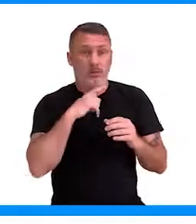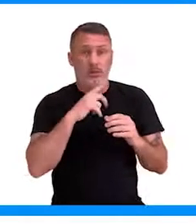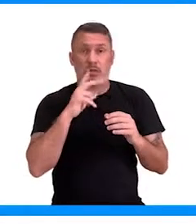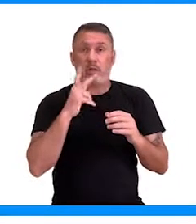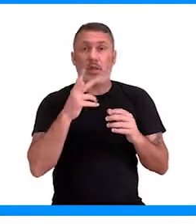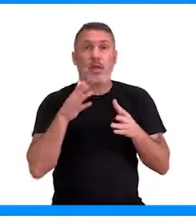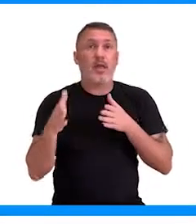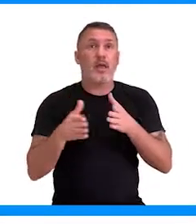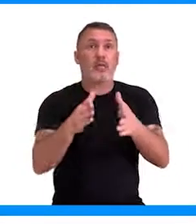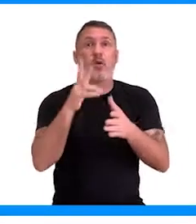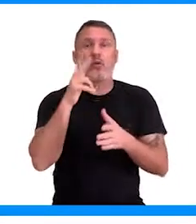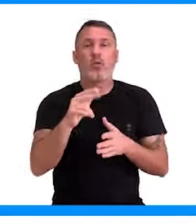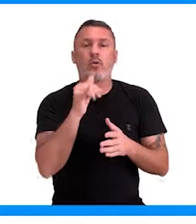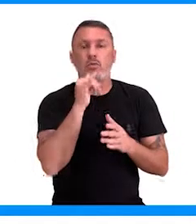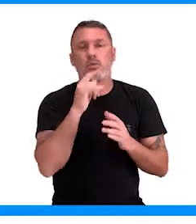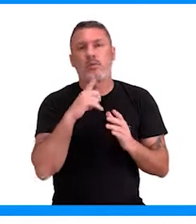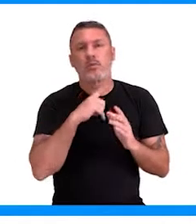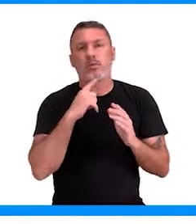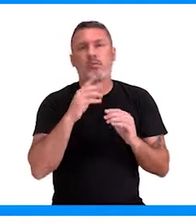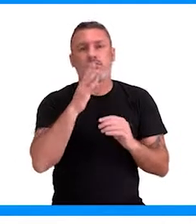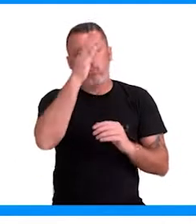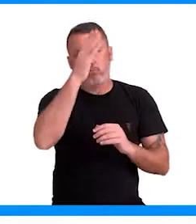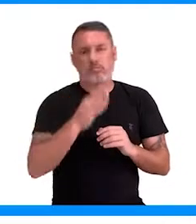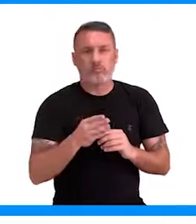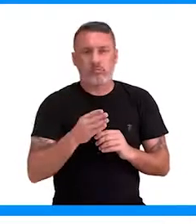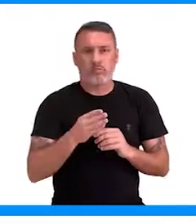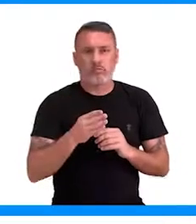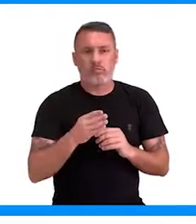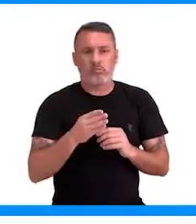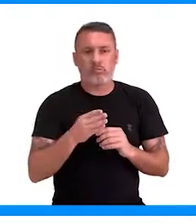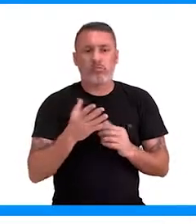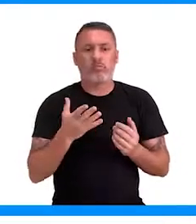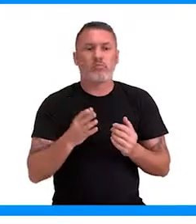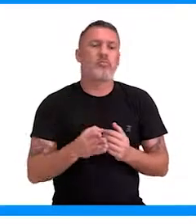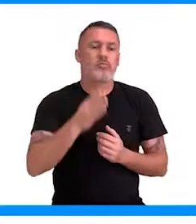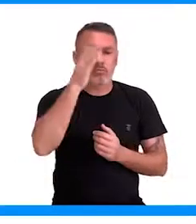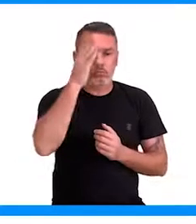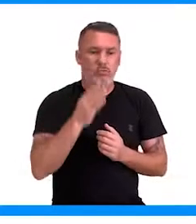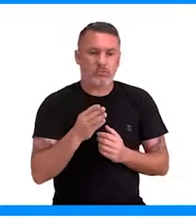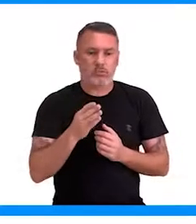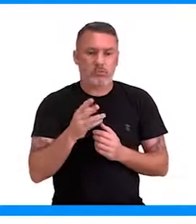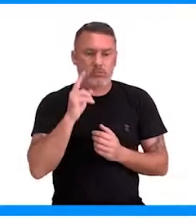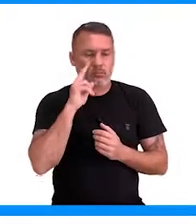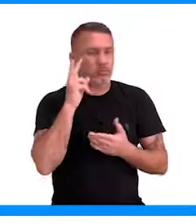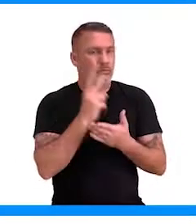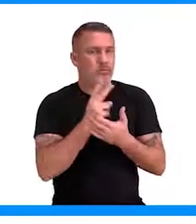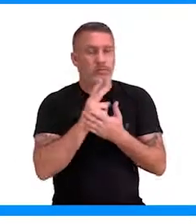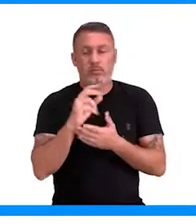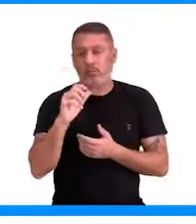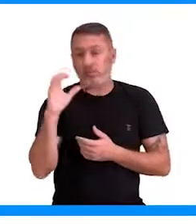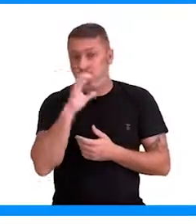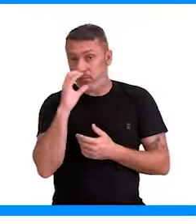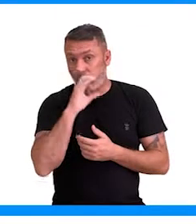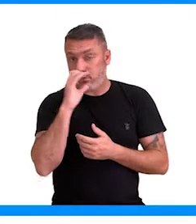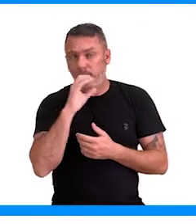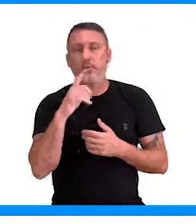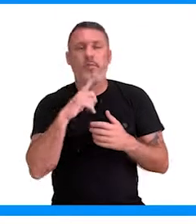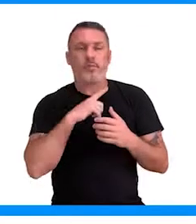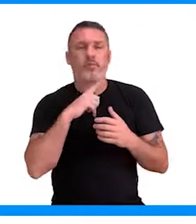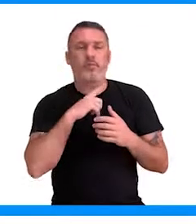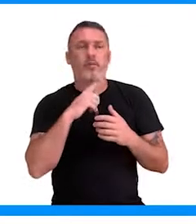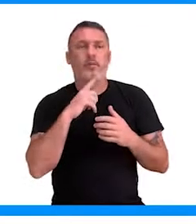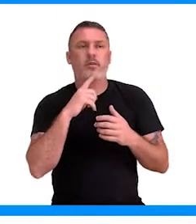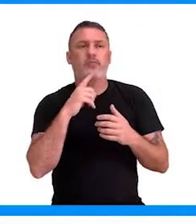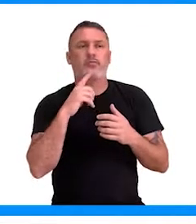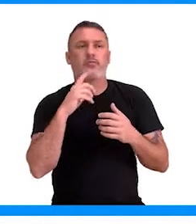na mesma direção, por exemplo, vertical, então a aceleração vai interferir completamente na